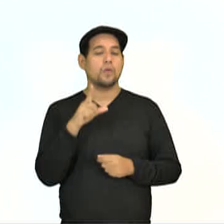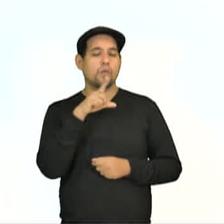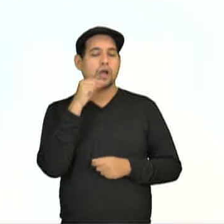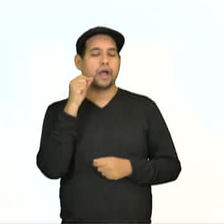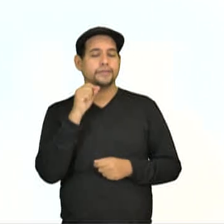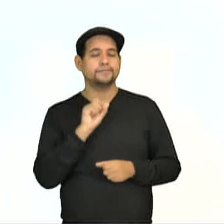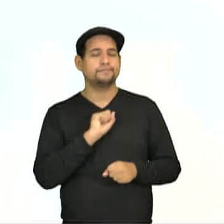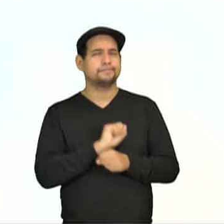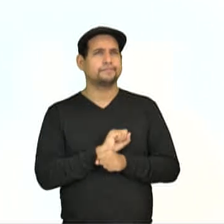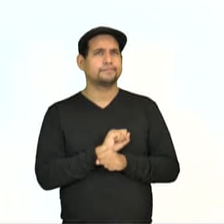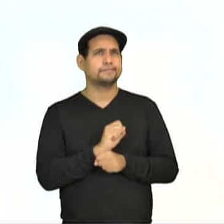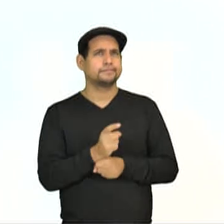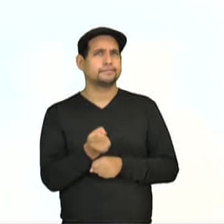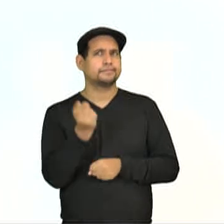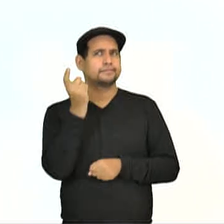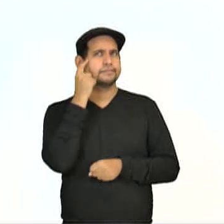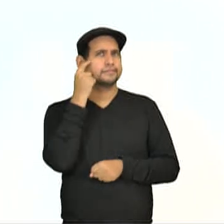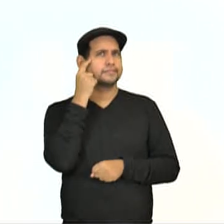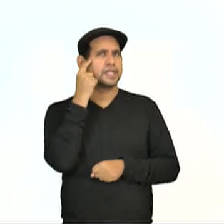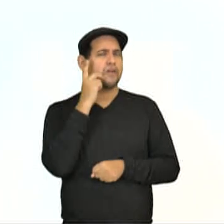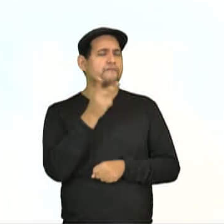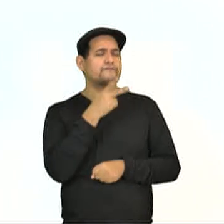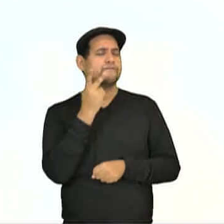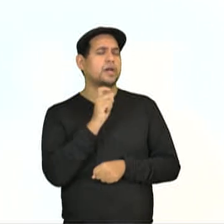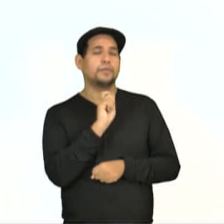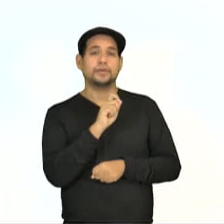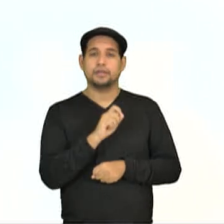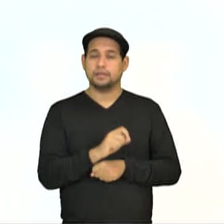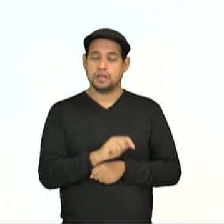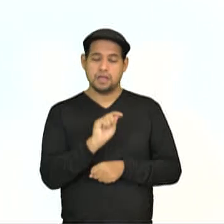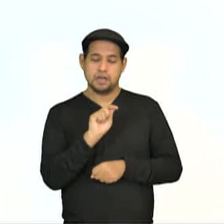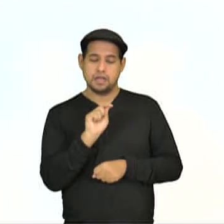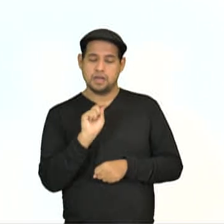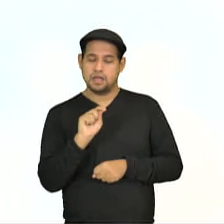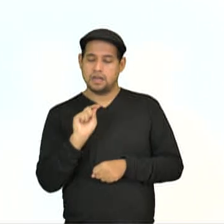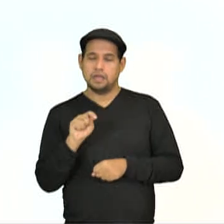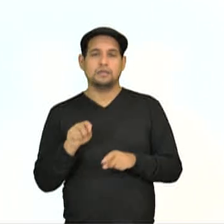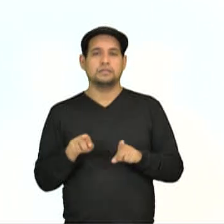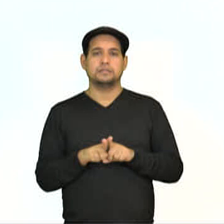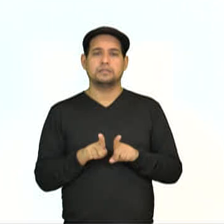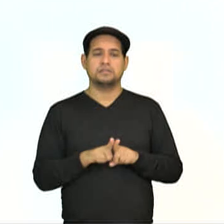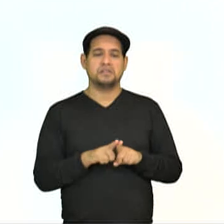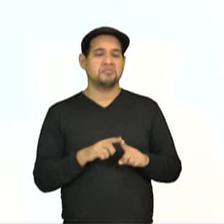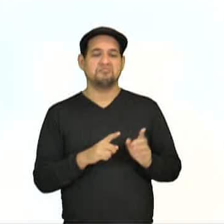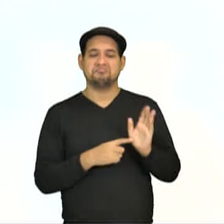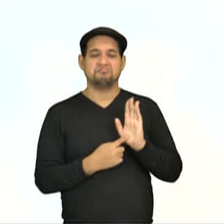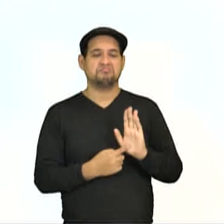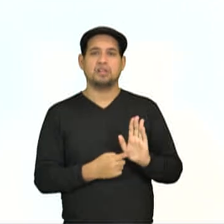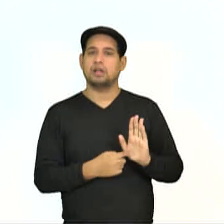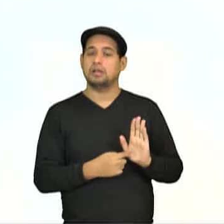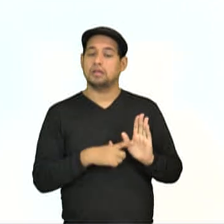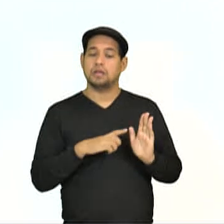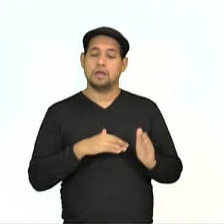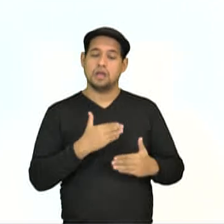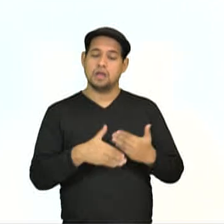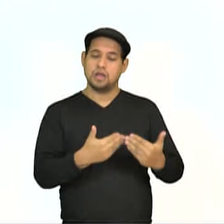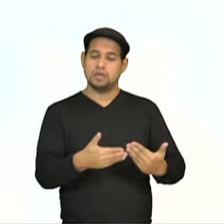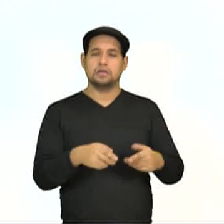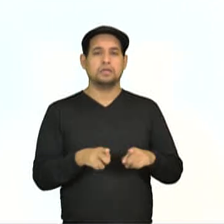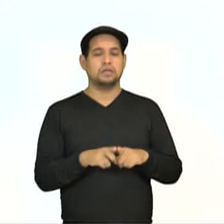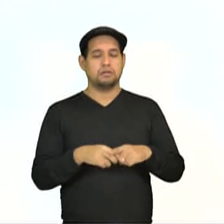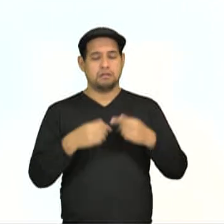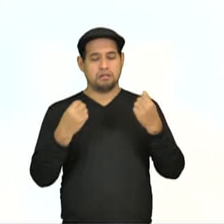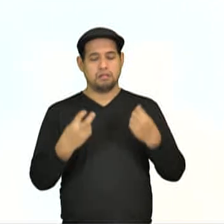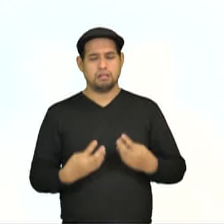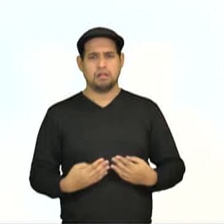uma pausa para pensar no que diria. Né? Essas reticências aqui, elas não indicam que deu sequência a uma fala